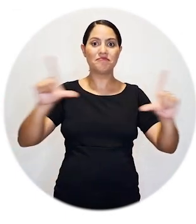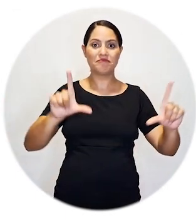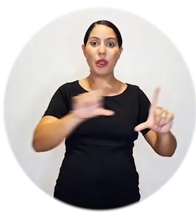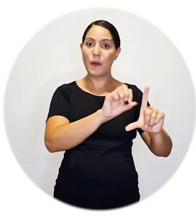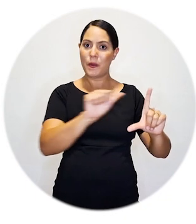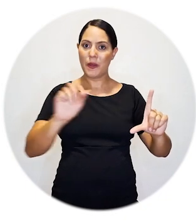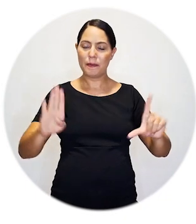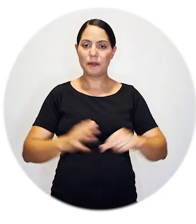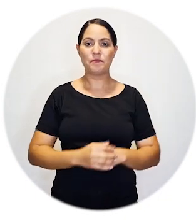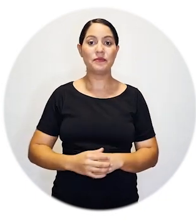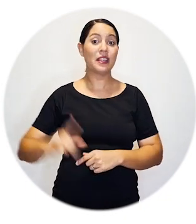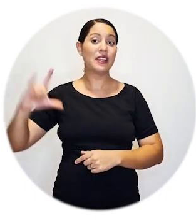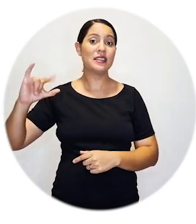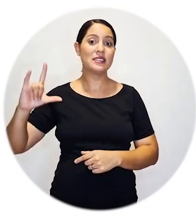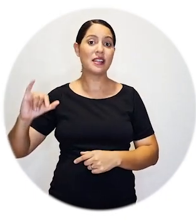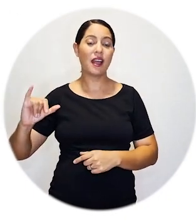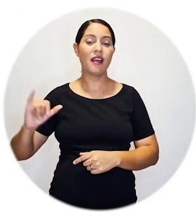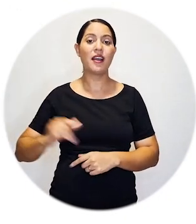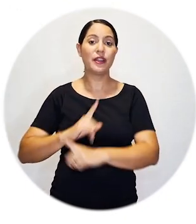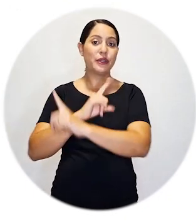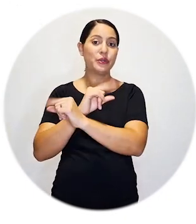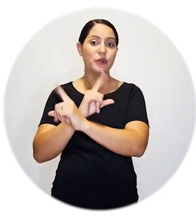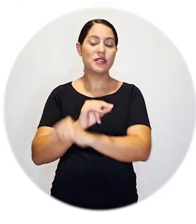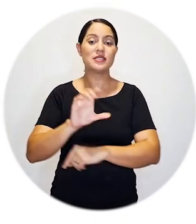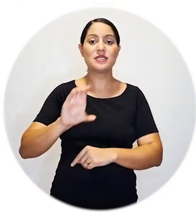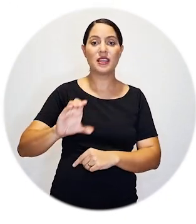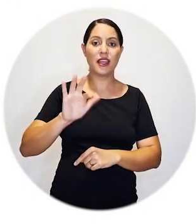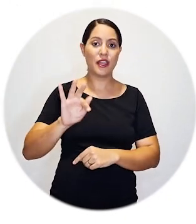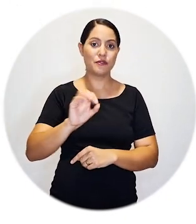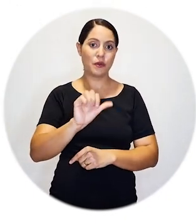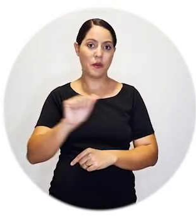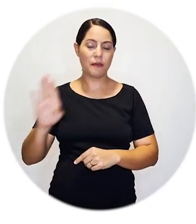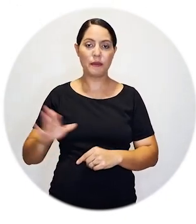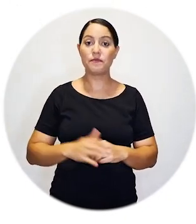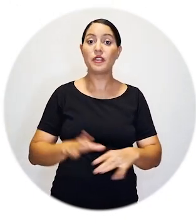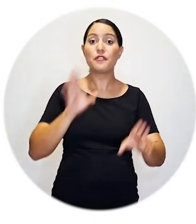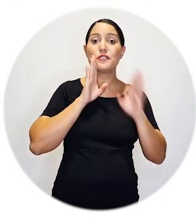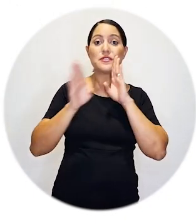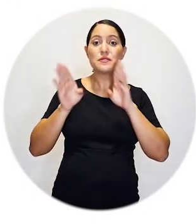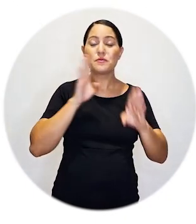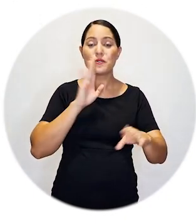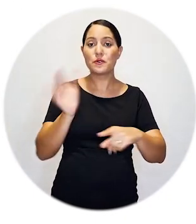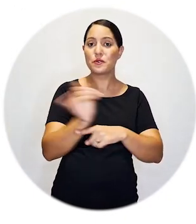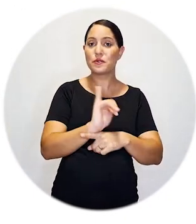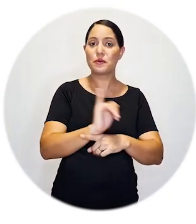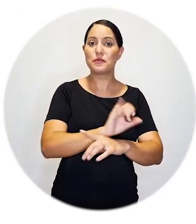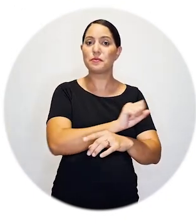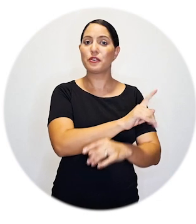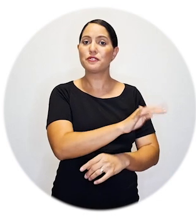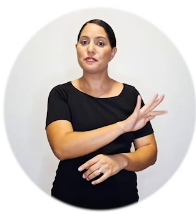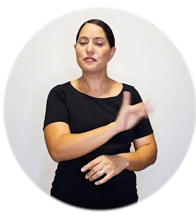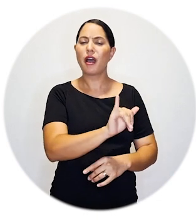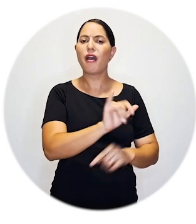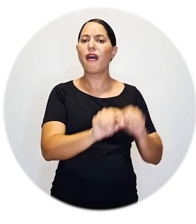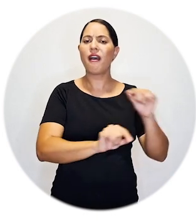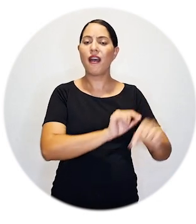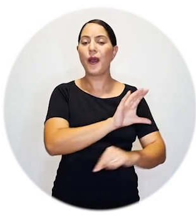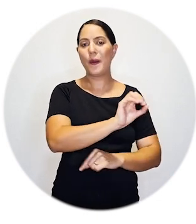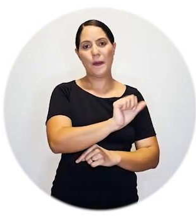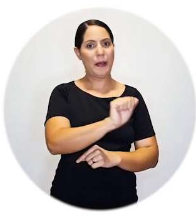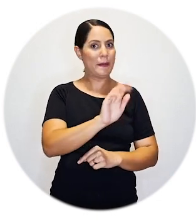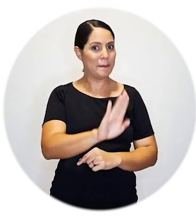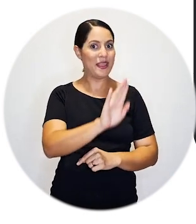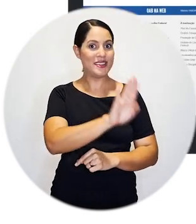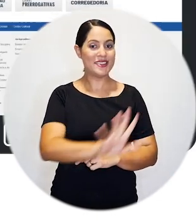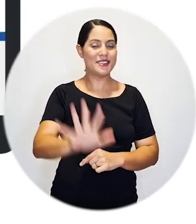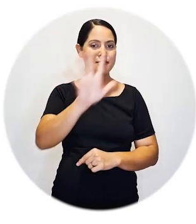OAB. No Instagram e no Twitter você encontra a gente pelo @CFOAB. Já no Facebook, YouTube e Spotify, OAB Nacional.